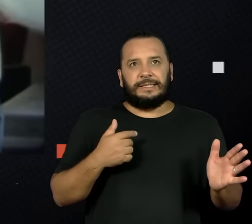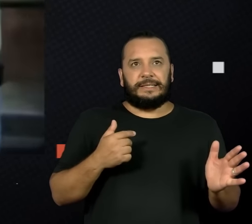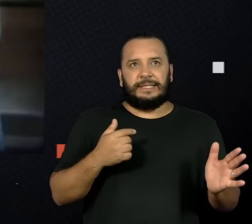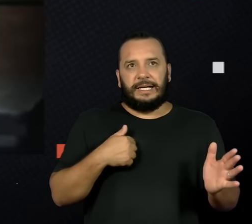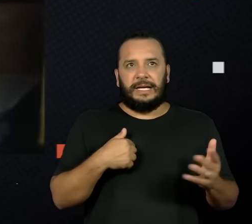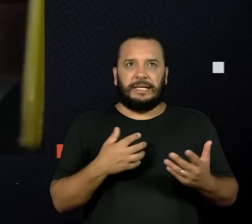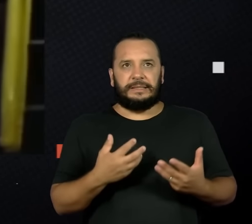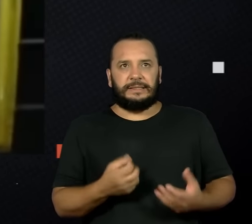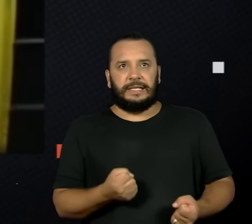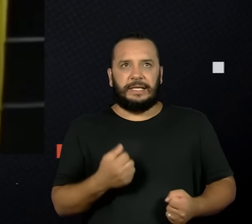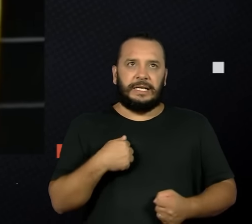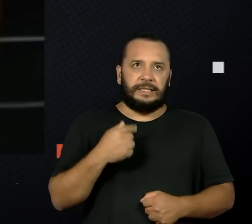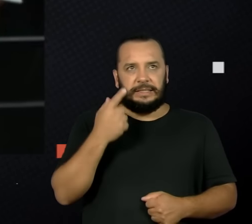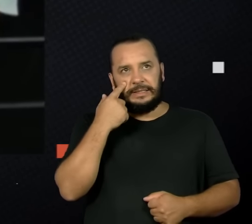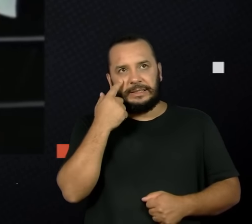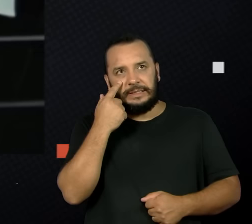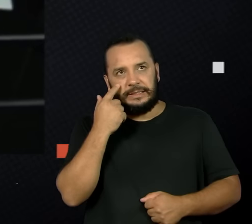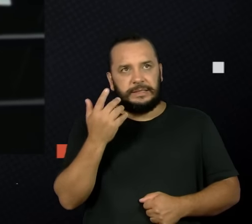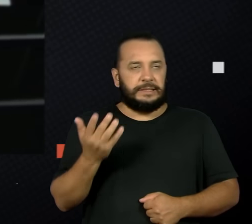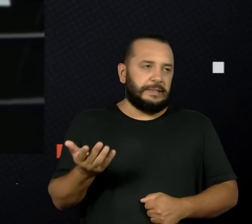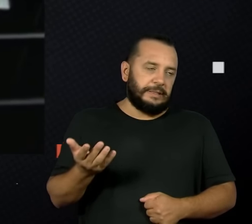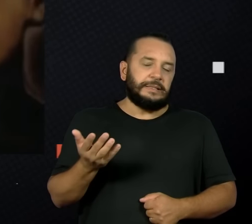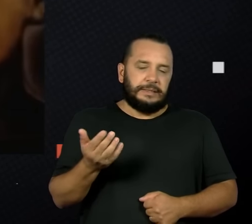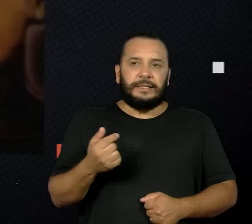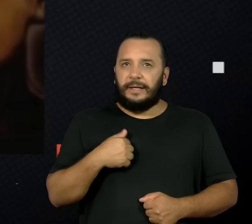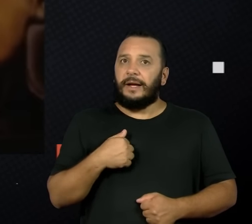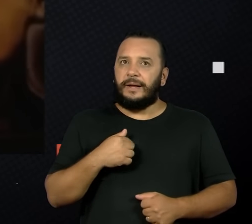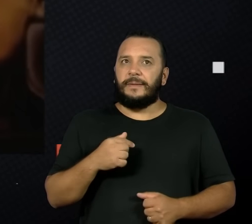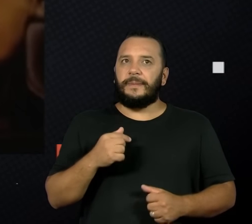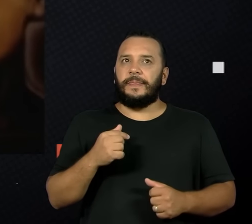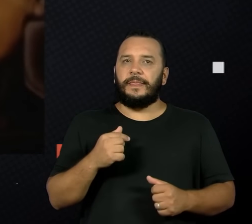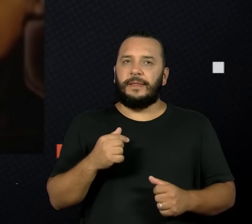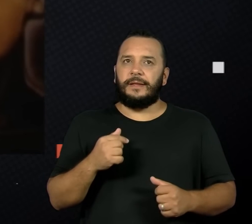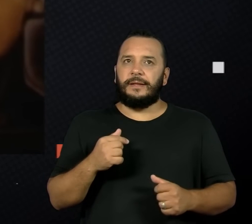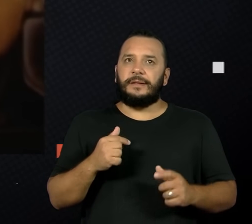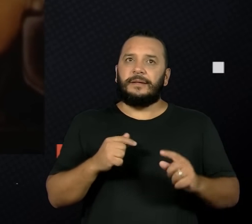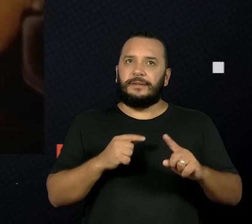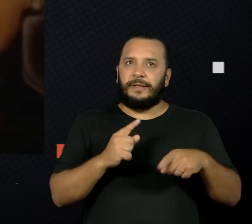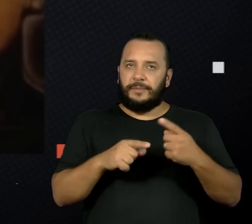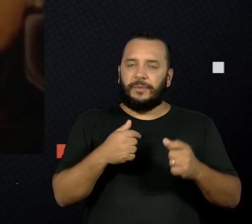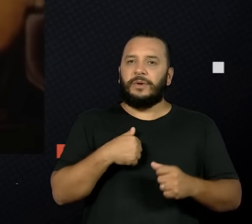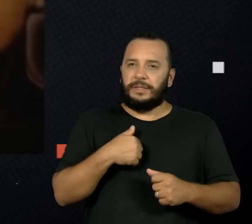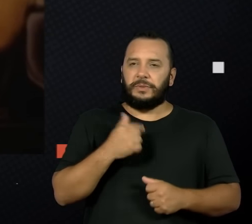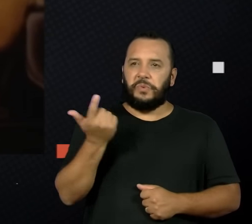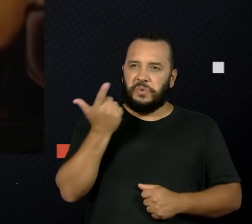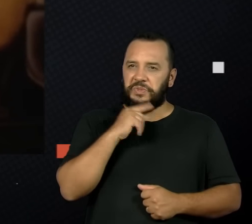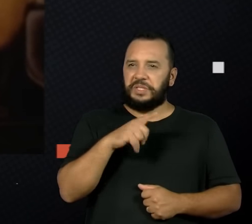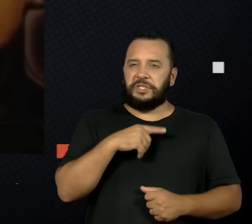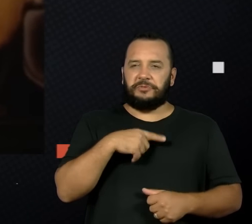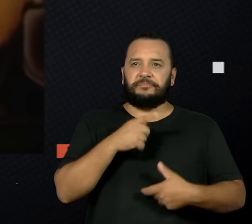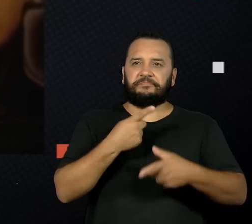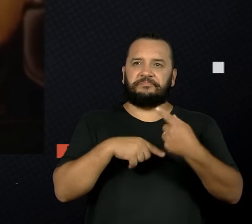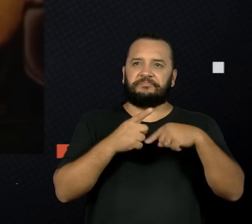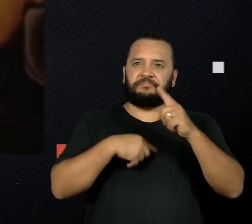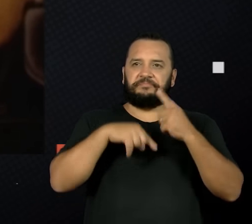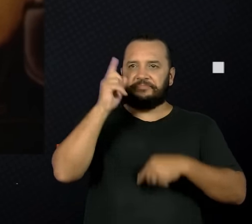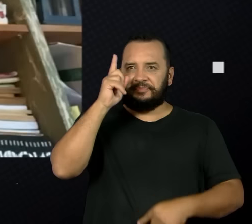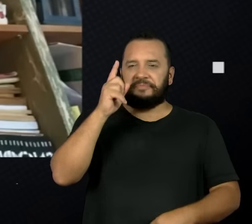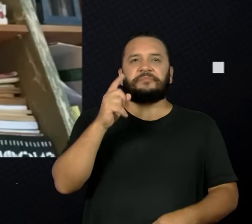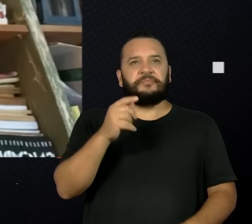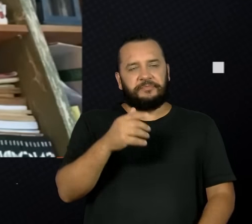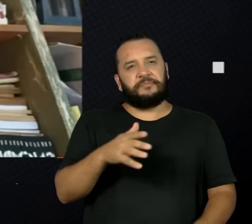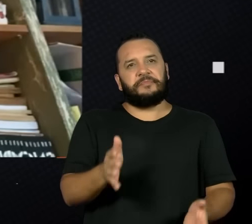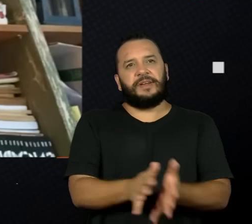desapareceu no primeiro momento foi lá gravar a câmera e ele foi fez um show né foi negócio